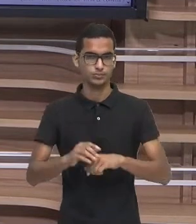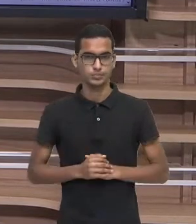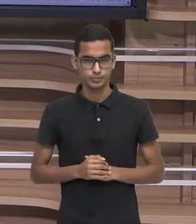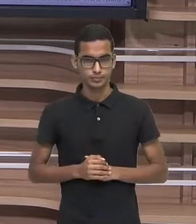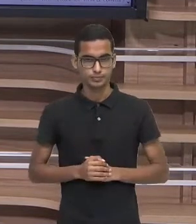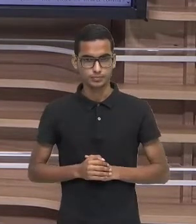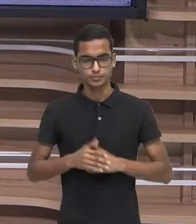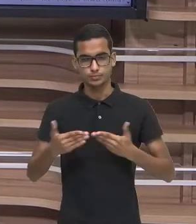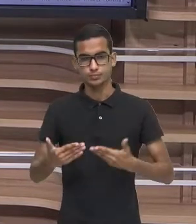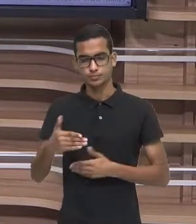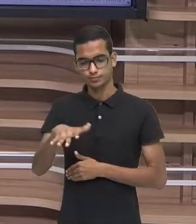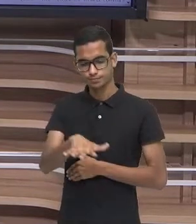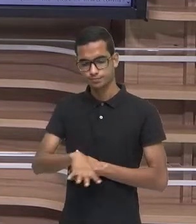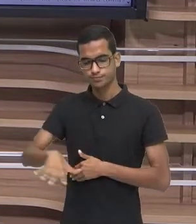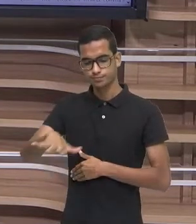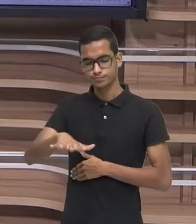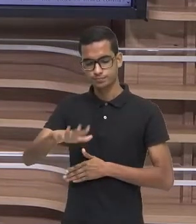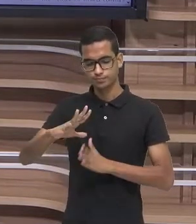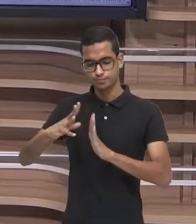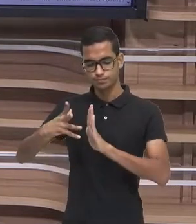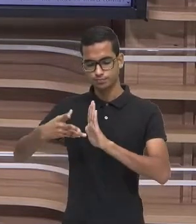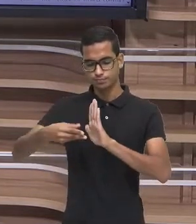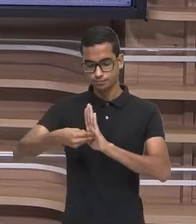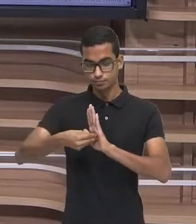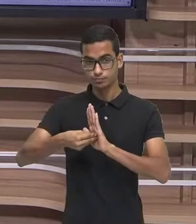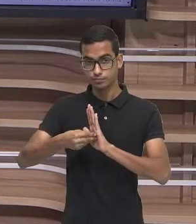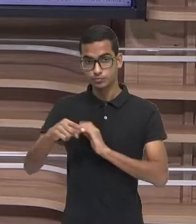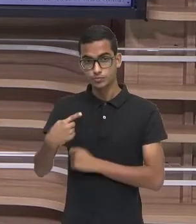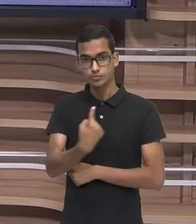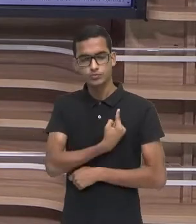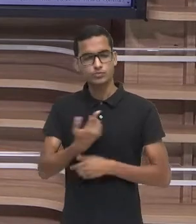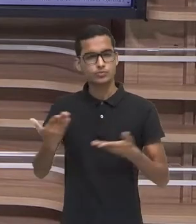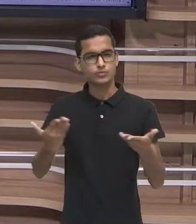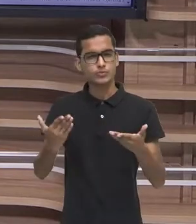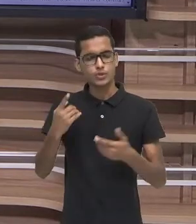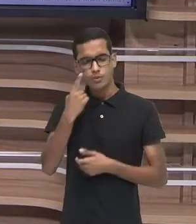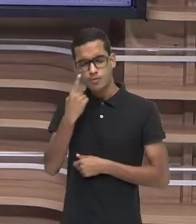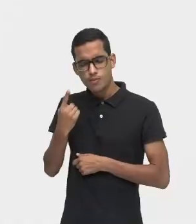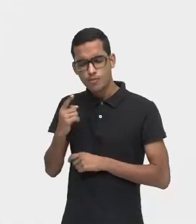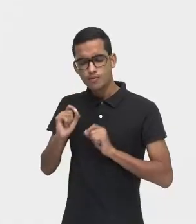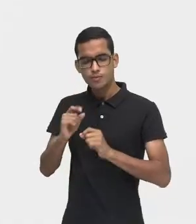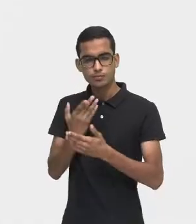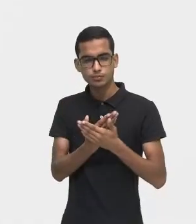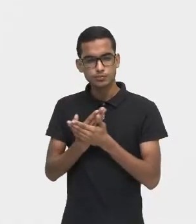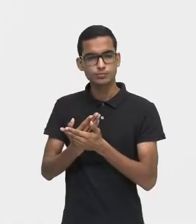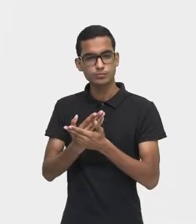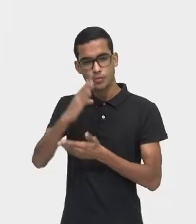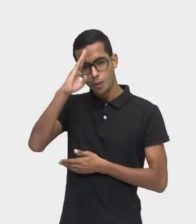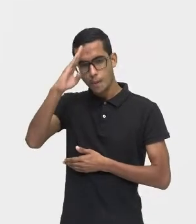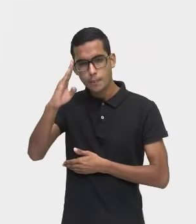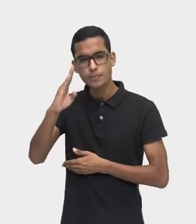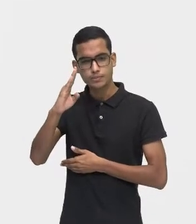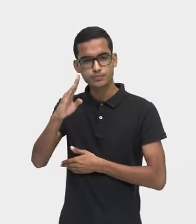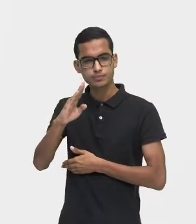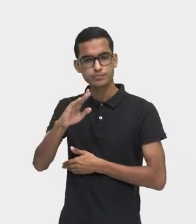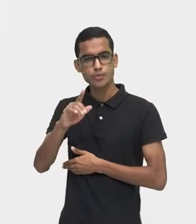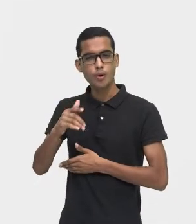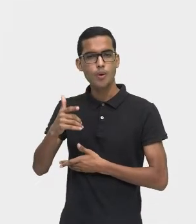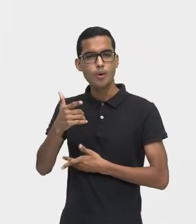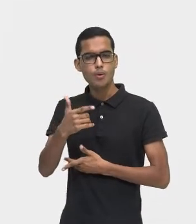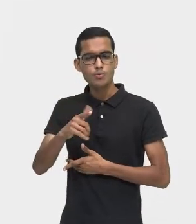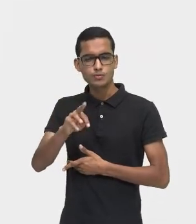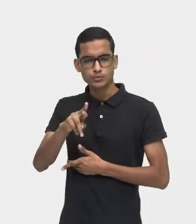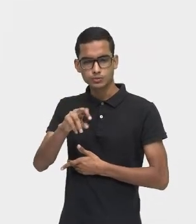região amazônica, nós iremos verificar que vai ser o principal transporte hidroviário aqui para a nossa